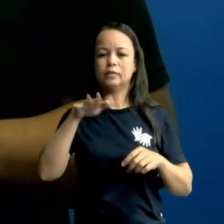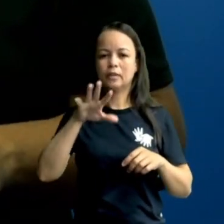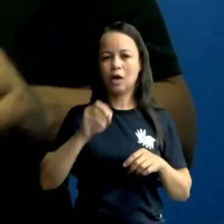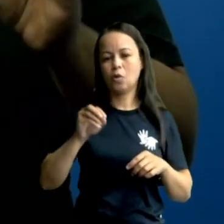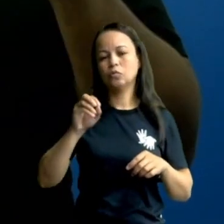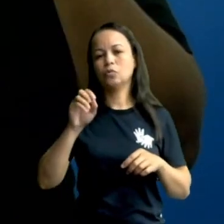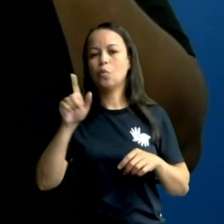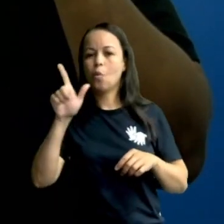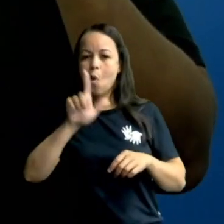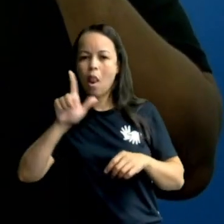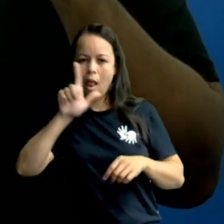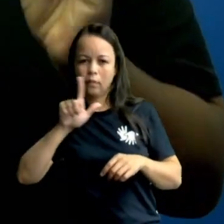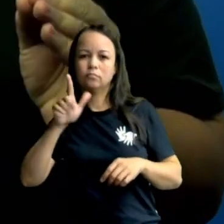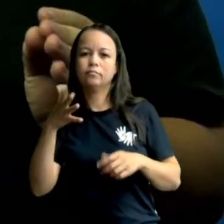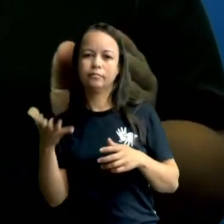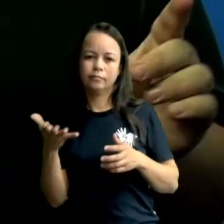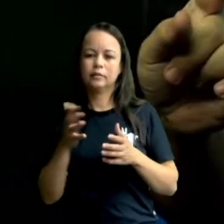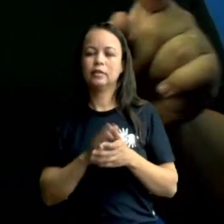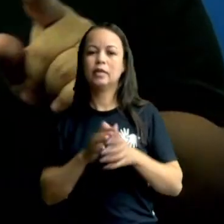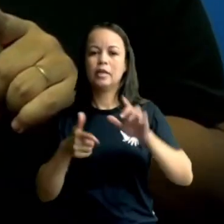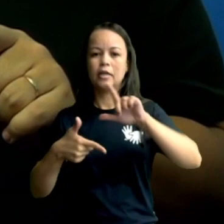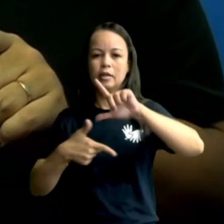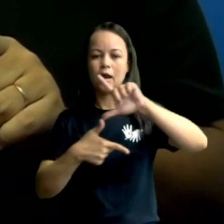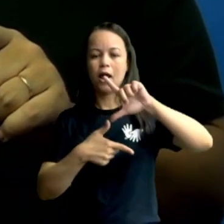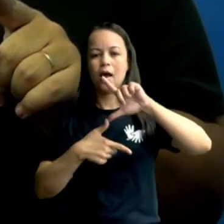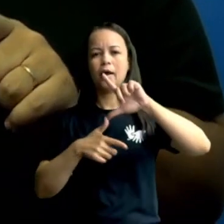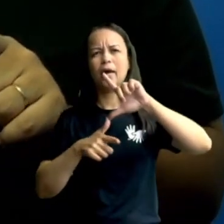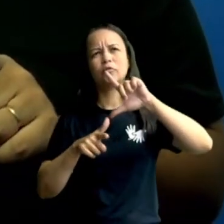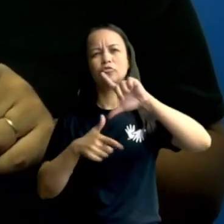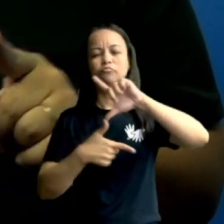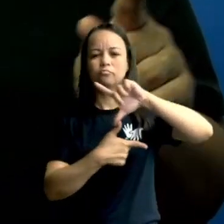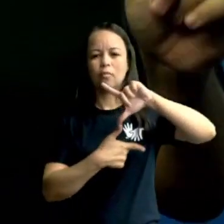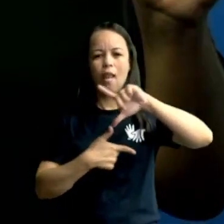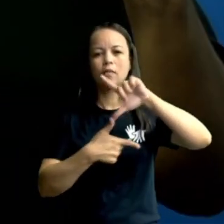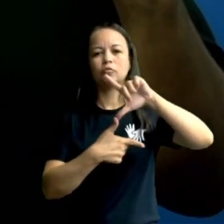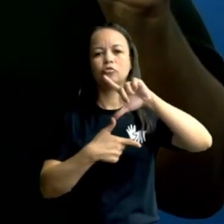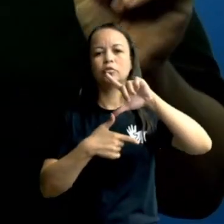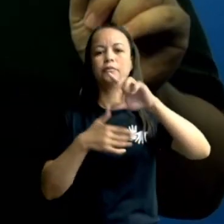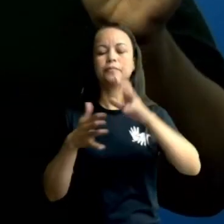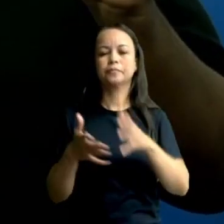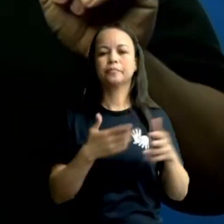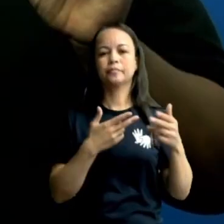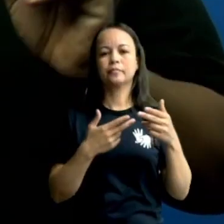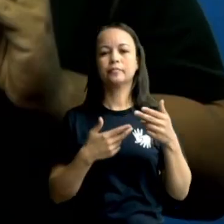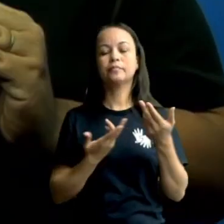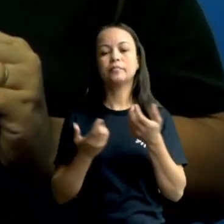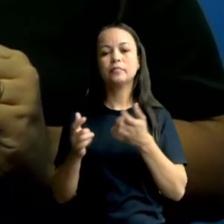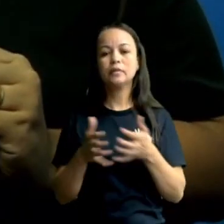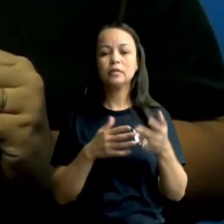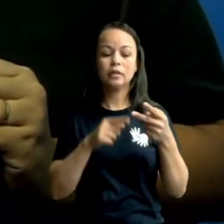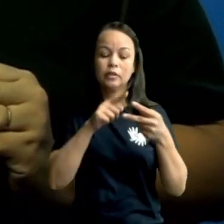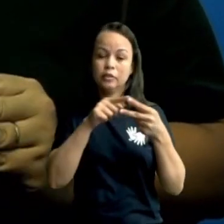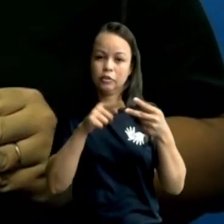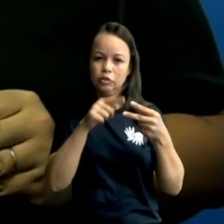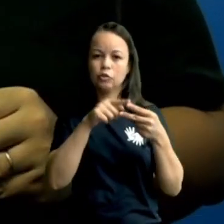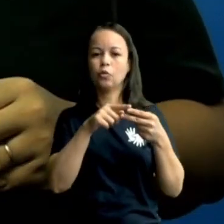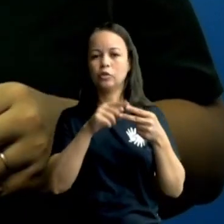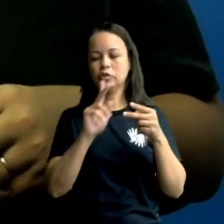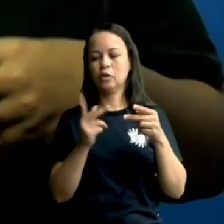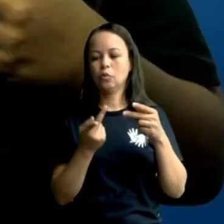a junção desses dois idiomas numa palavra só, chamamos de hibridismo,